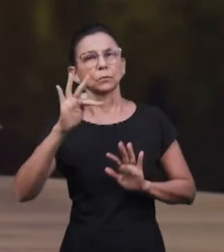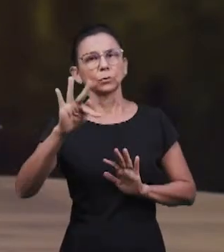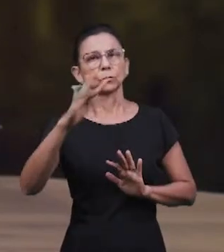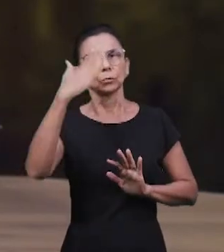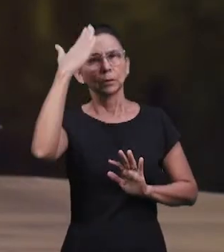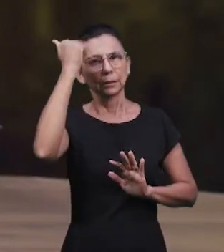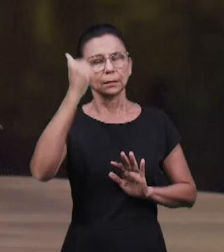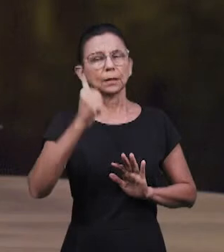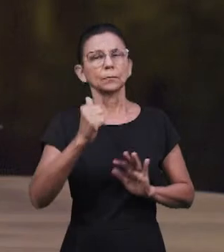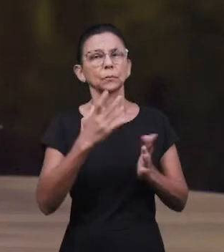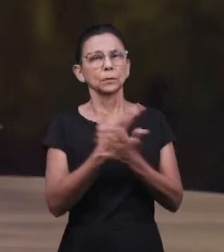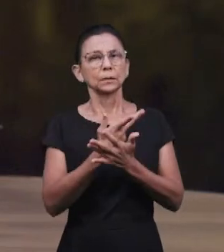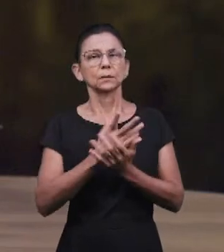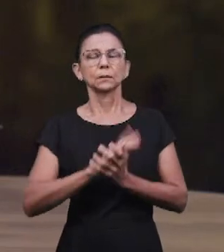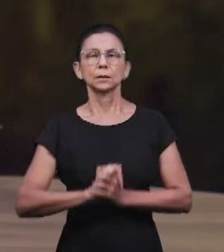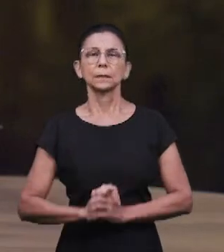acontecer.